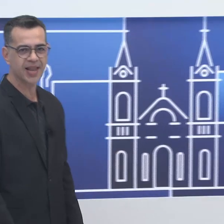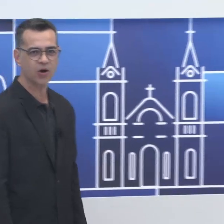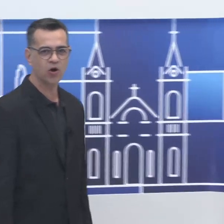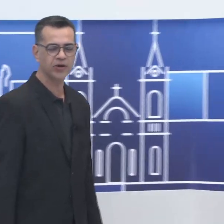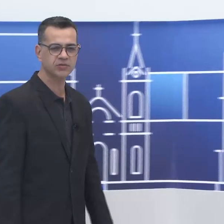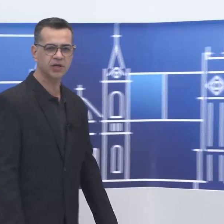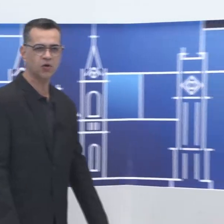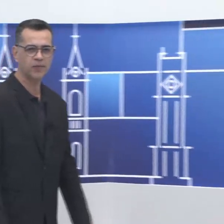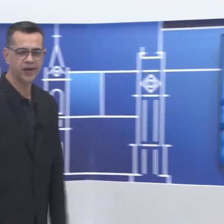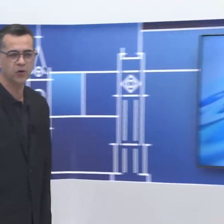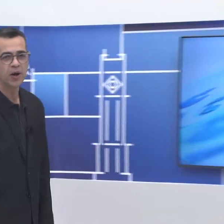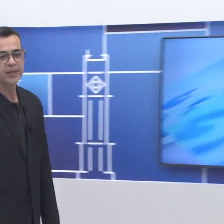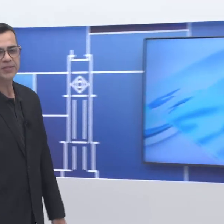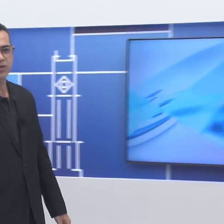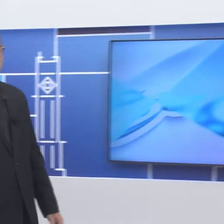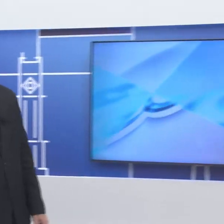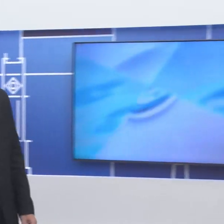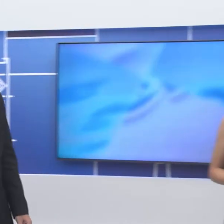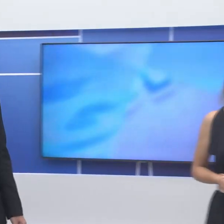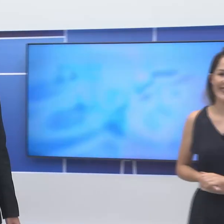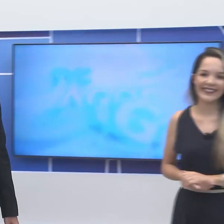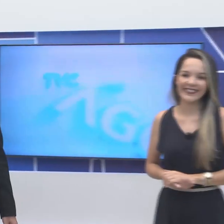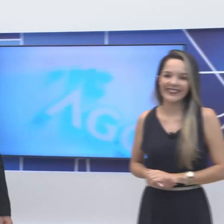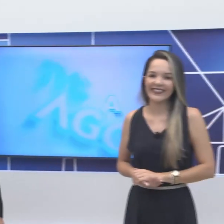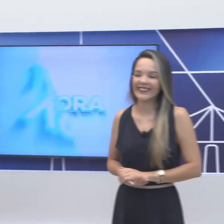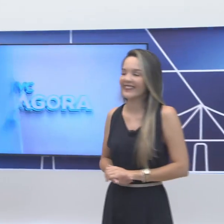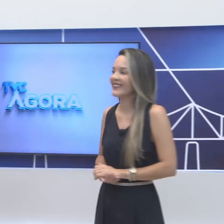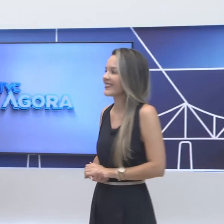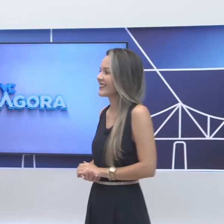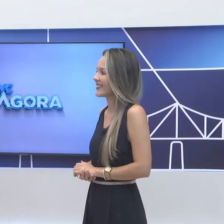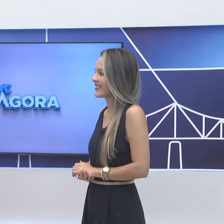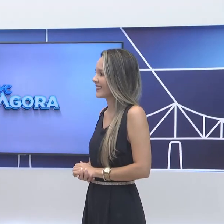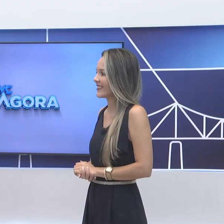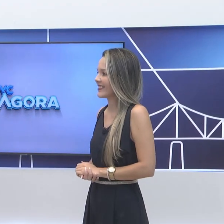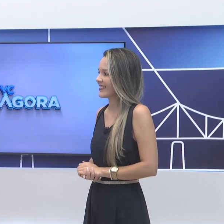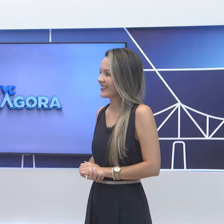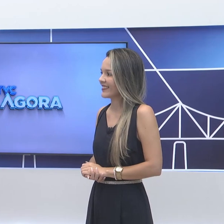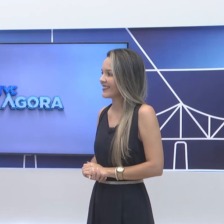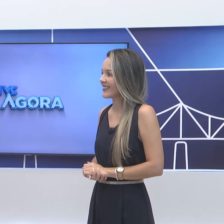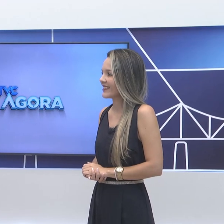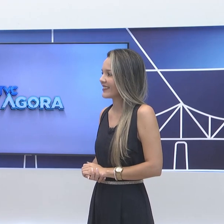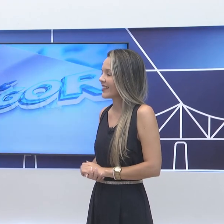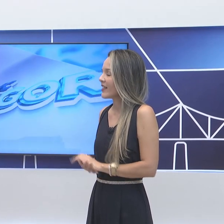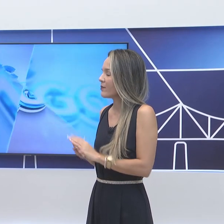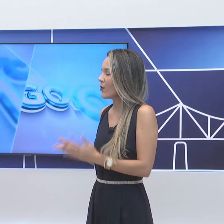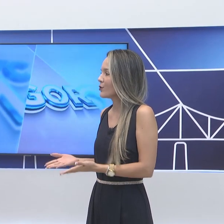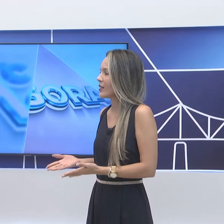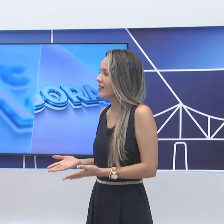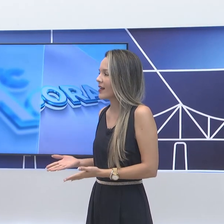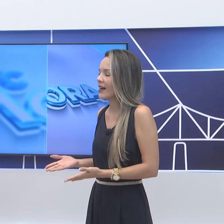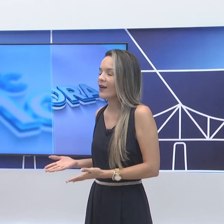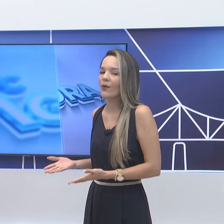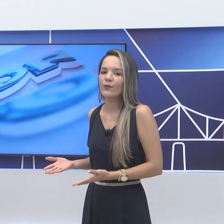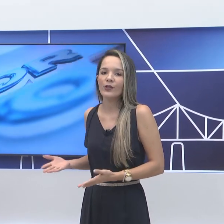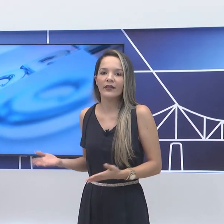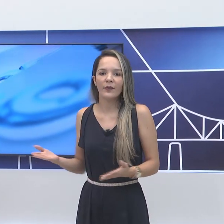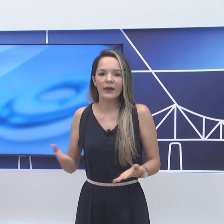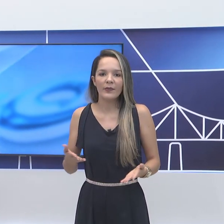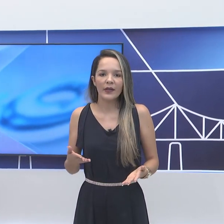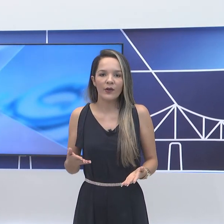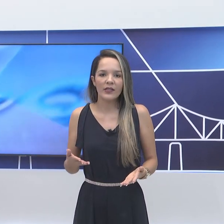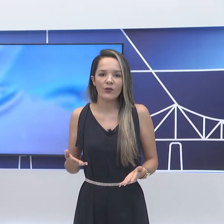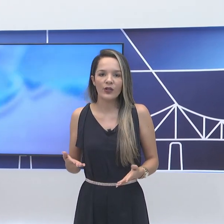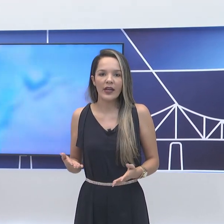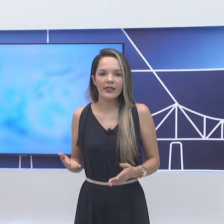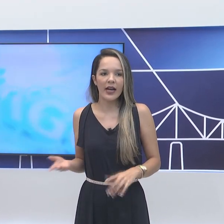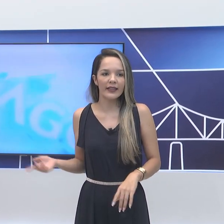Três Lagoas, fique comigo, sejam todos bem-vindos nesta quinta-feira. Bom dia, Mari Verdã. Bom dia, Israel, bom dia.